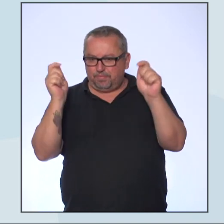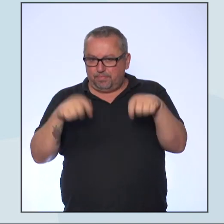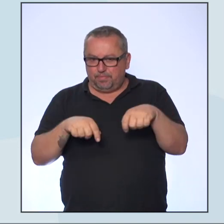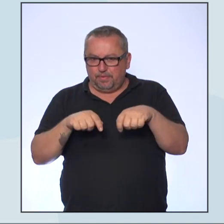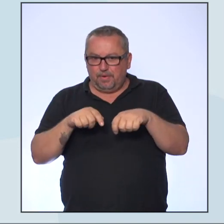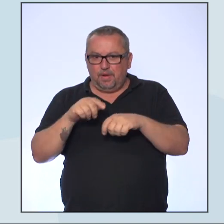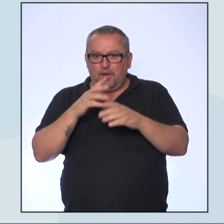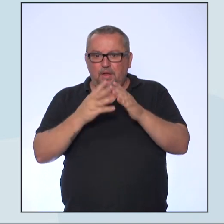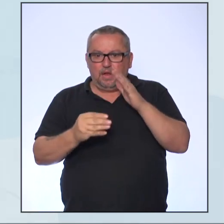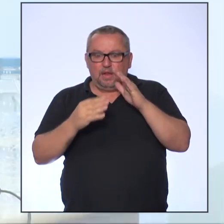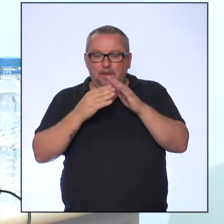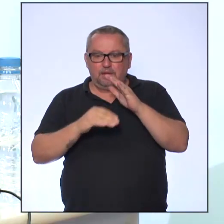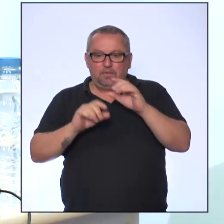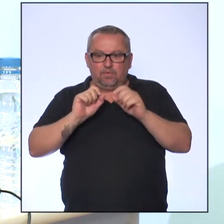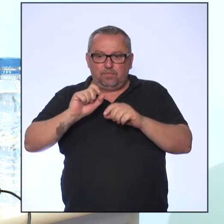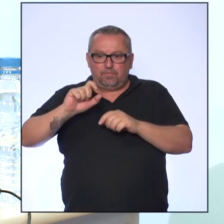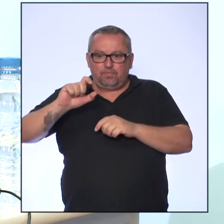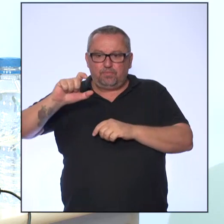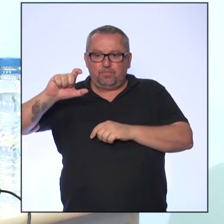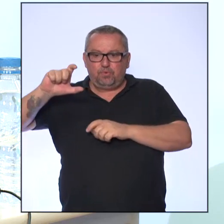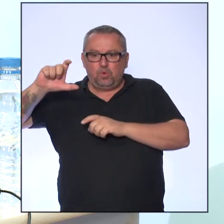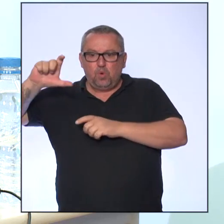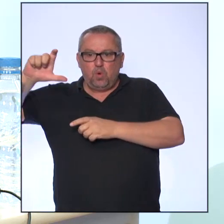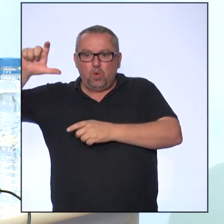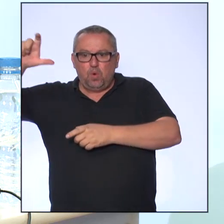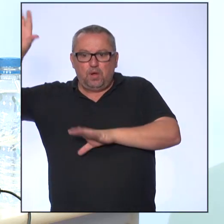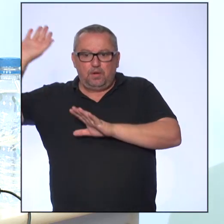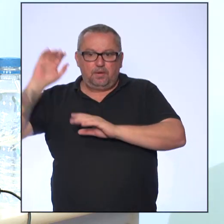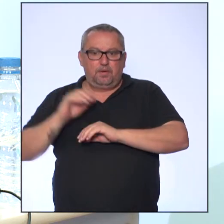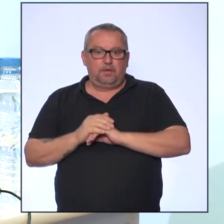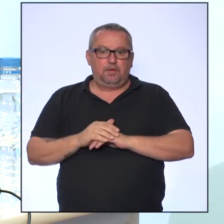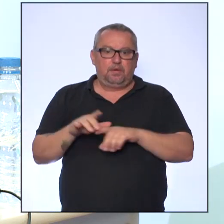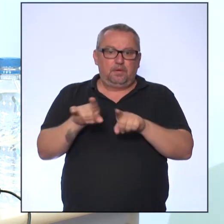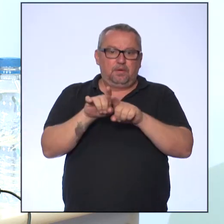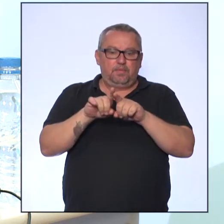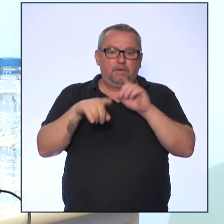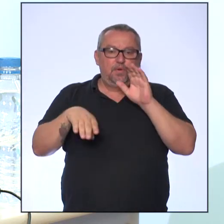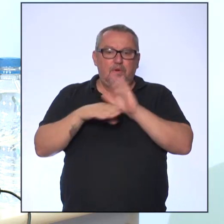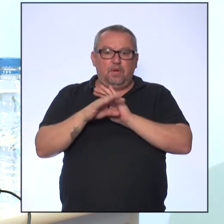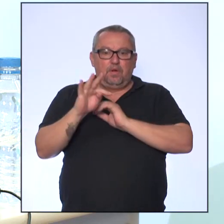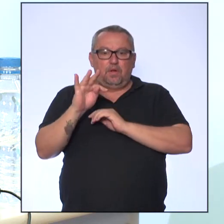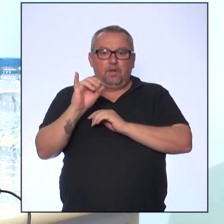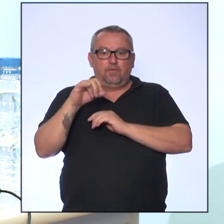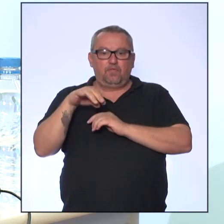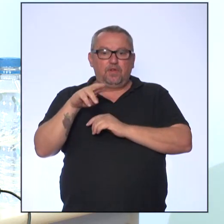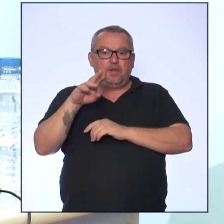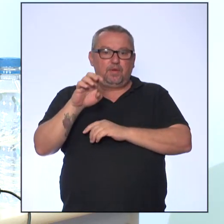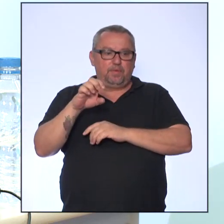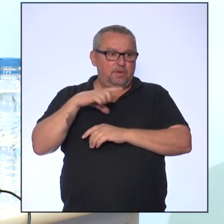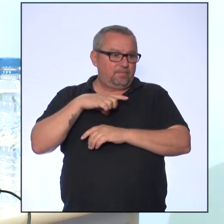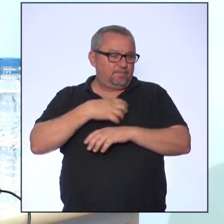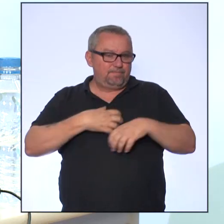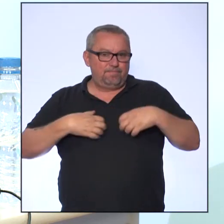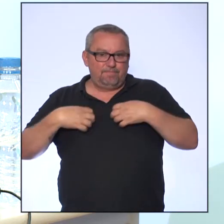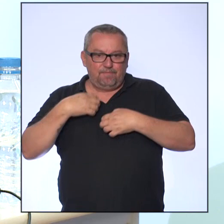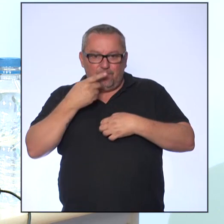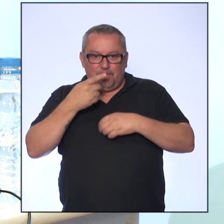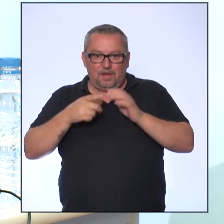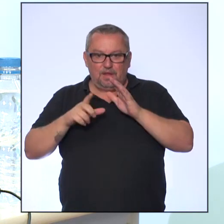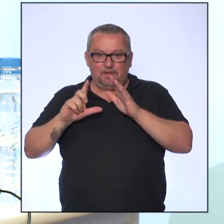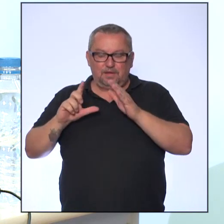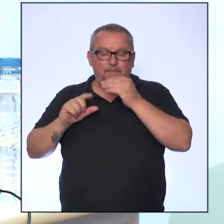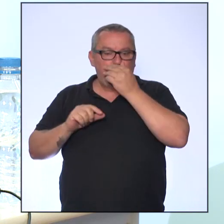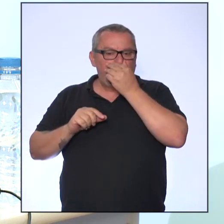possibilidades de gradação, tá, pessoal? Vamos lá. E chegamos no timbre. Acho que eu estava tão ansiosa para falar do timbre que eu até falei antes,